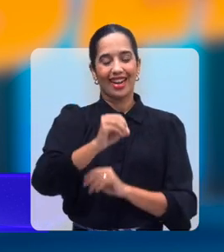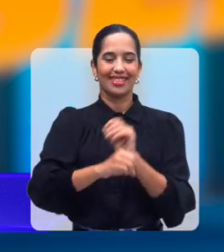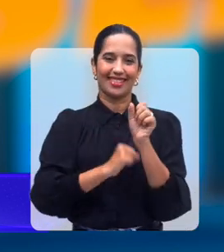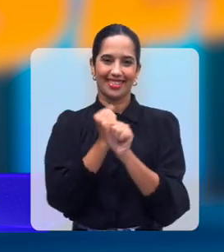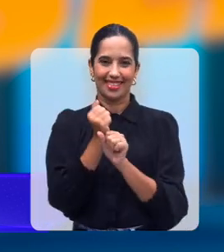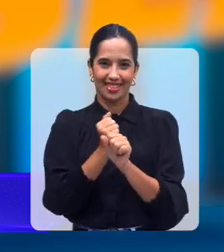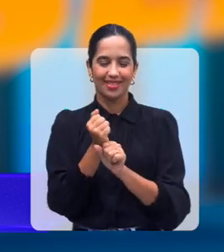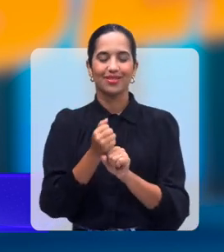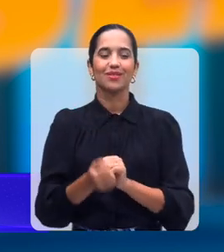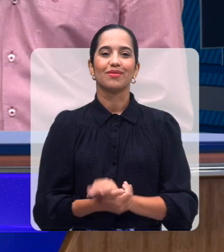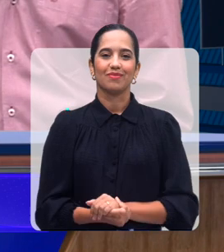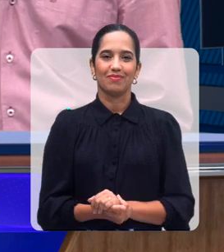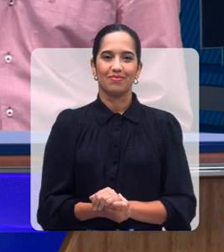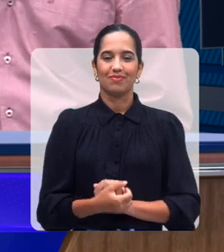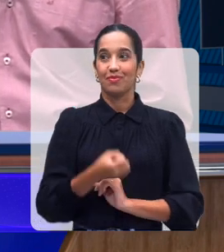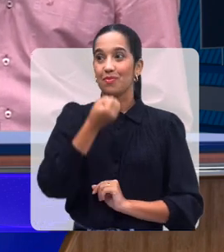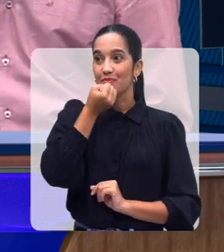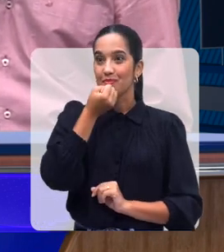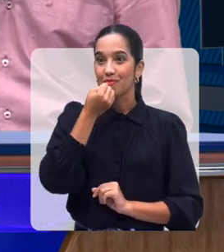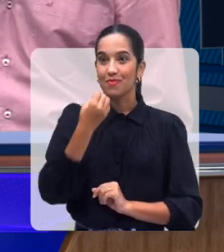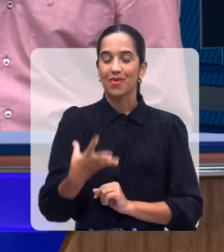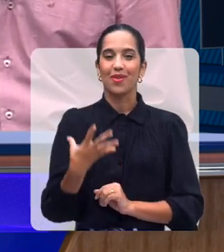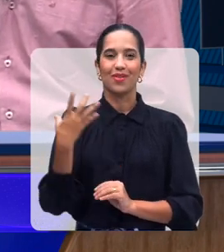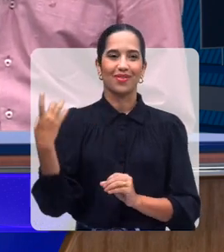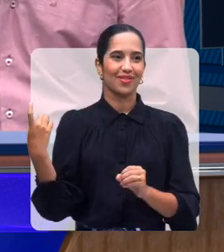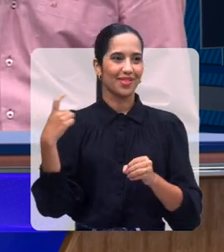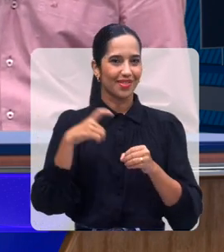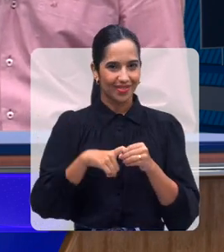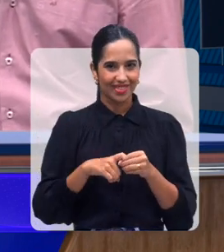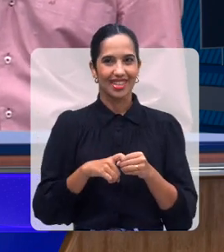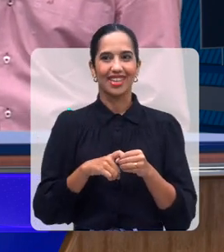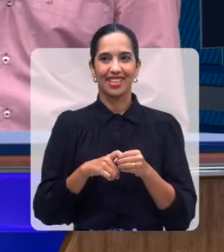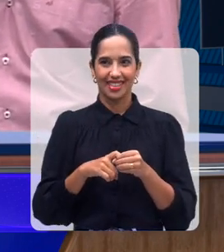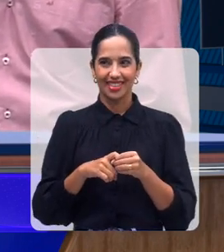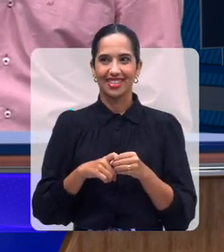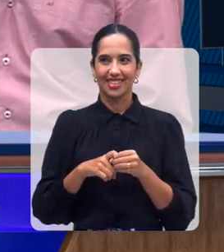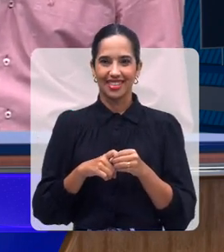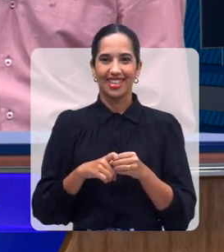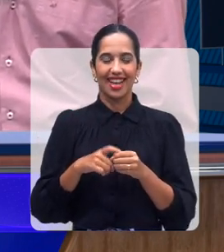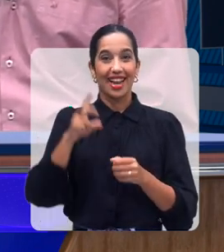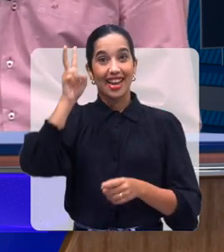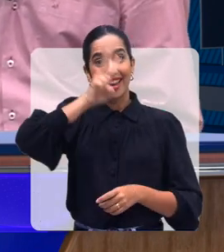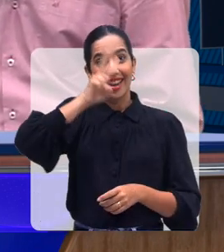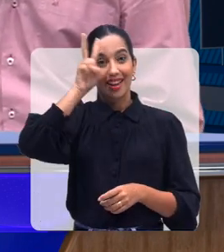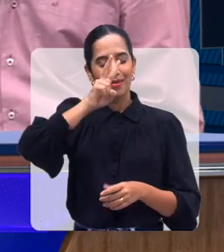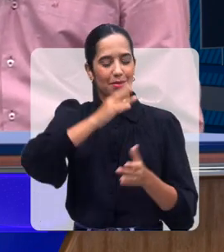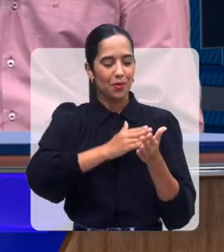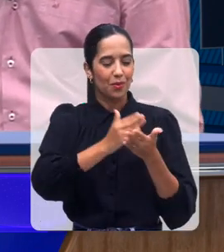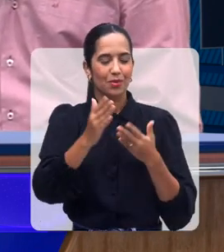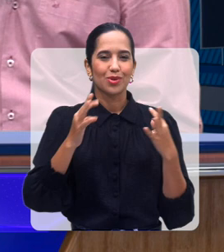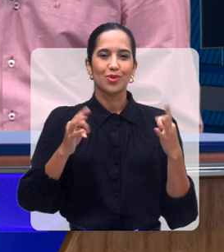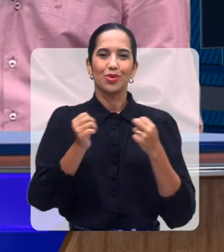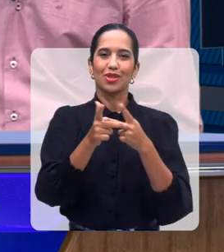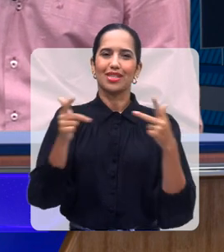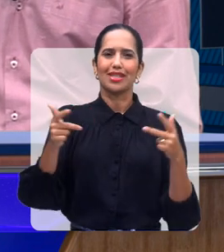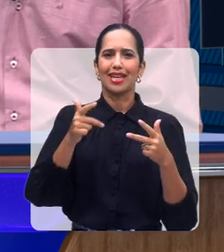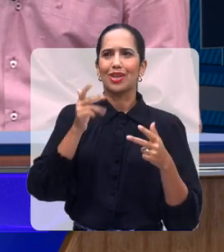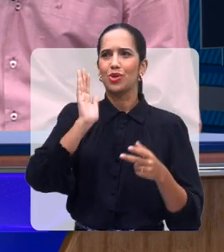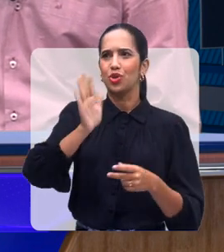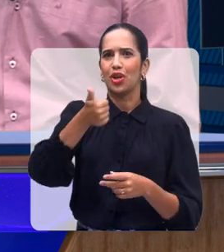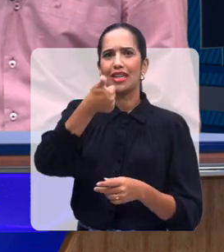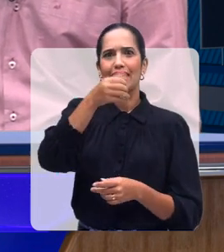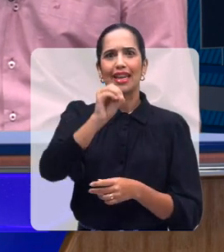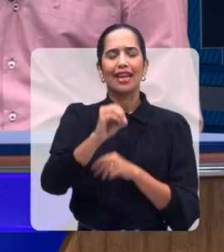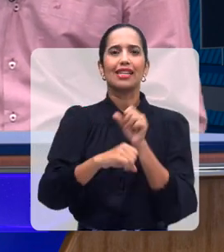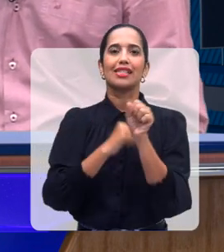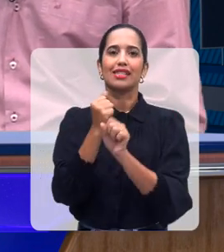anos. E vale a pena voltar, né? A gente voltar às origens e aí ver 10 anos, afinal